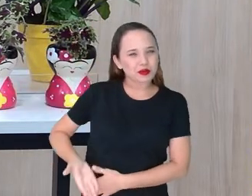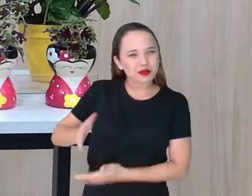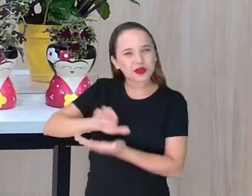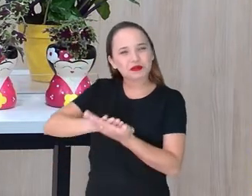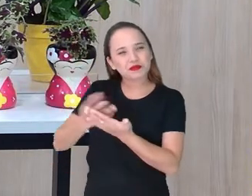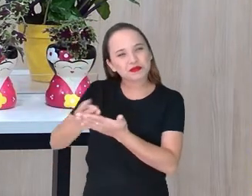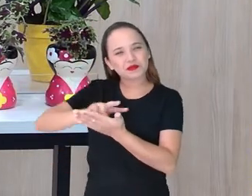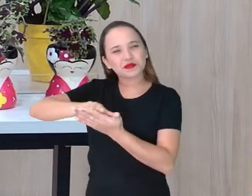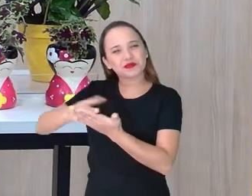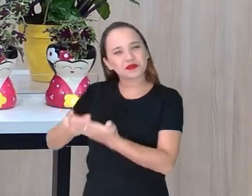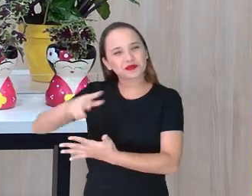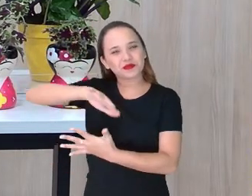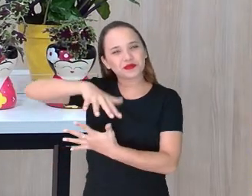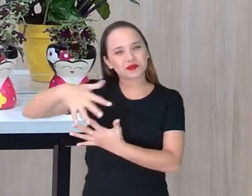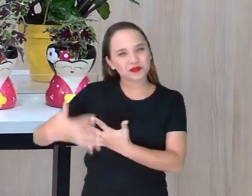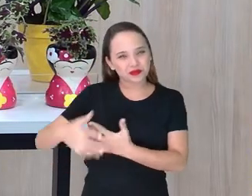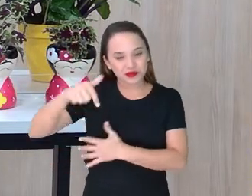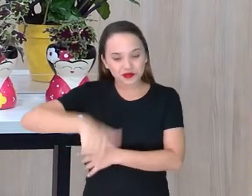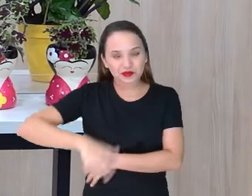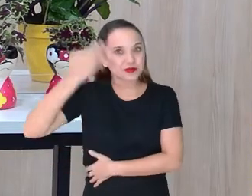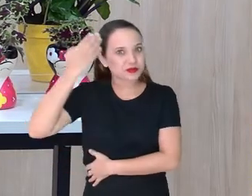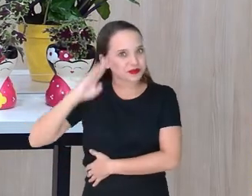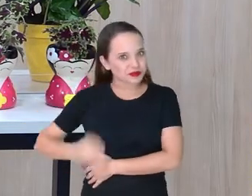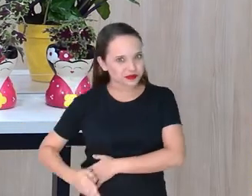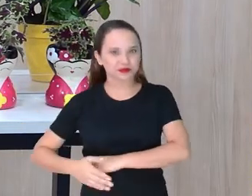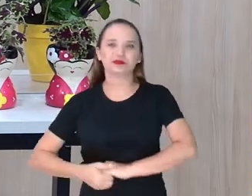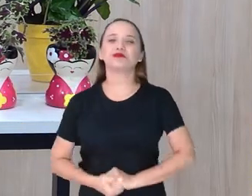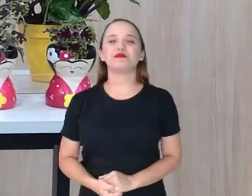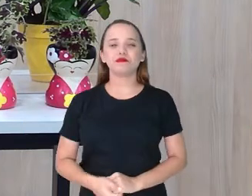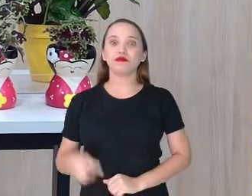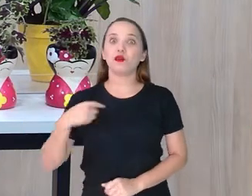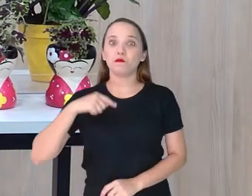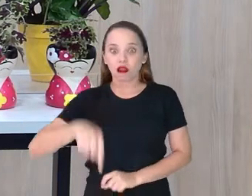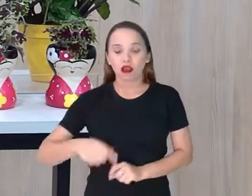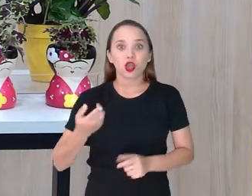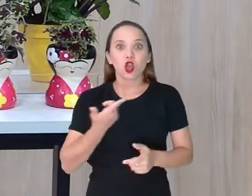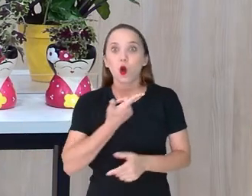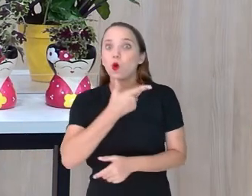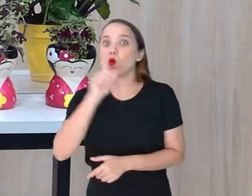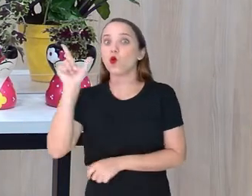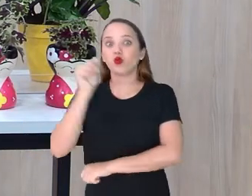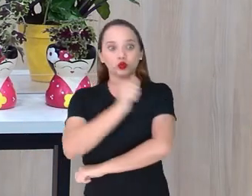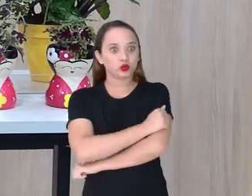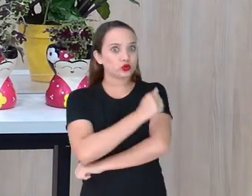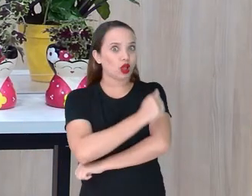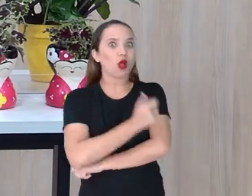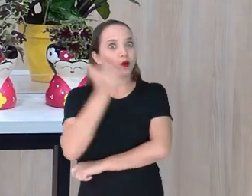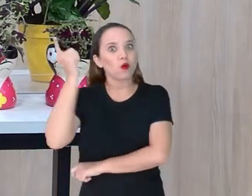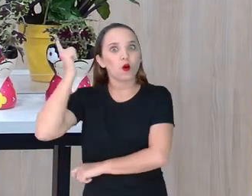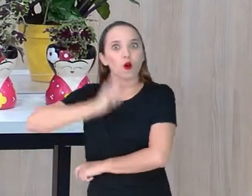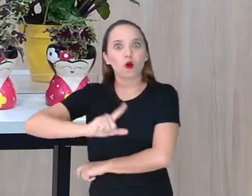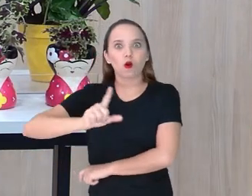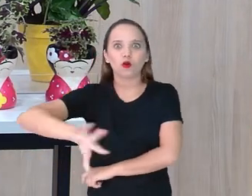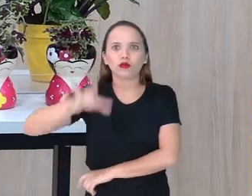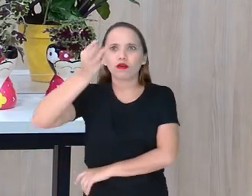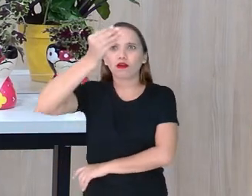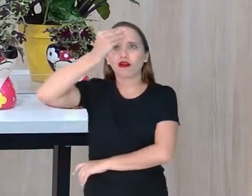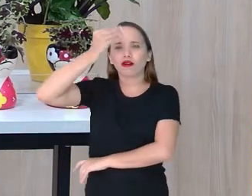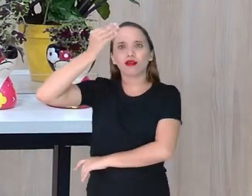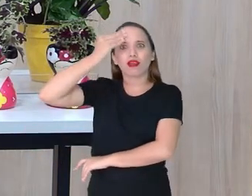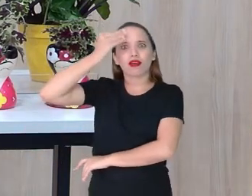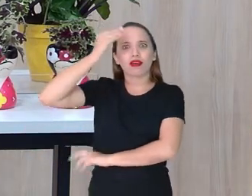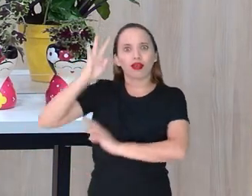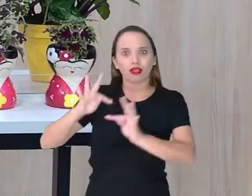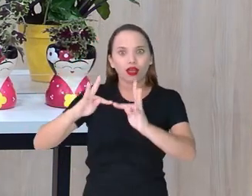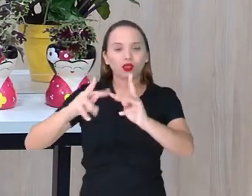Libras, Brielle, aqui conosco hoje, para que ela possa atingir mais estudantes, para que nossa aula chegue a todos os estudantes